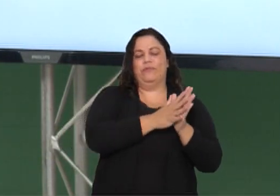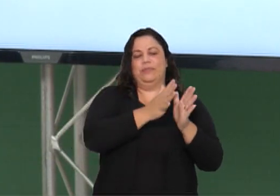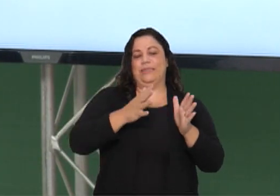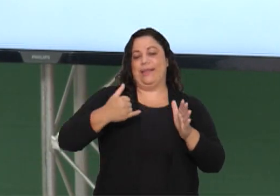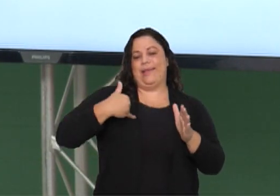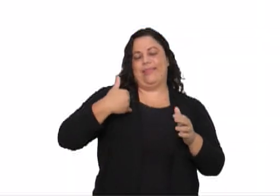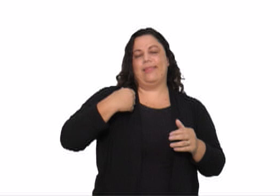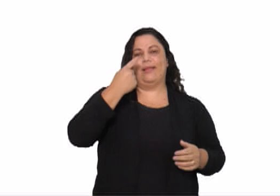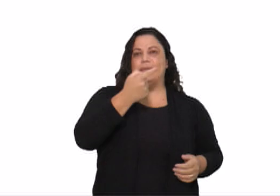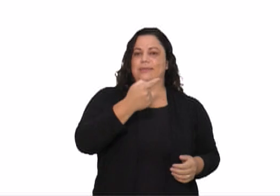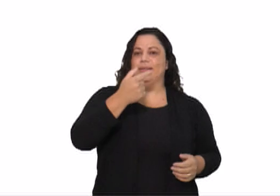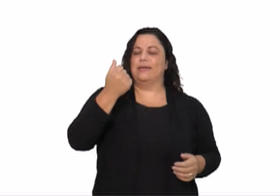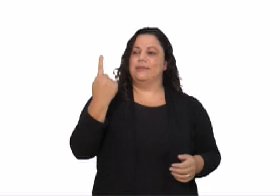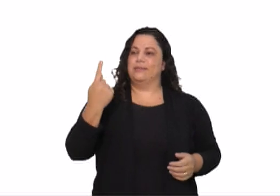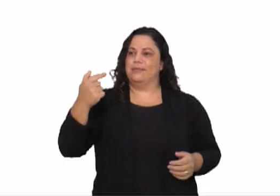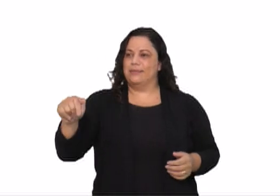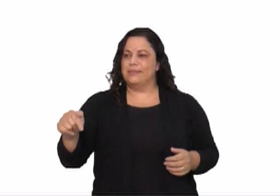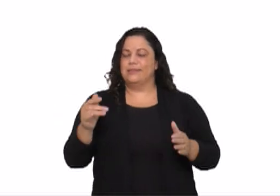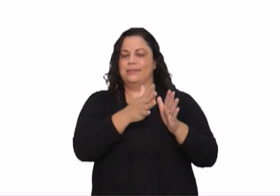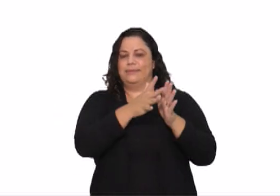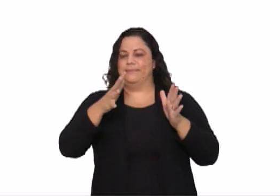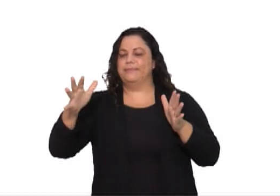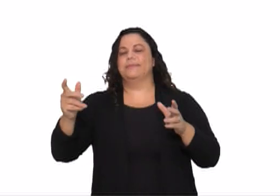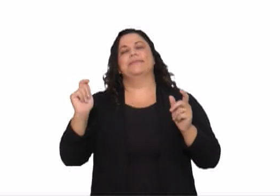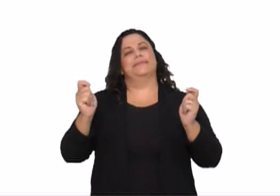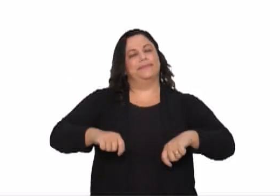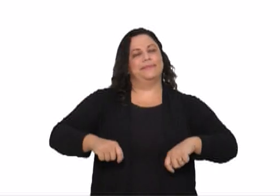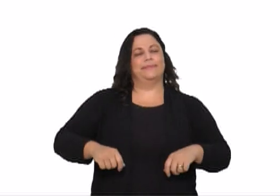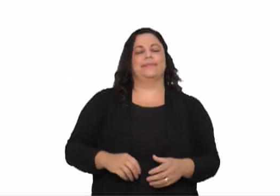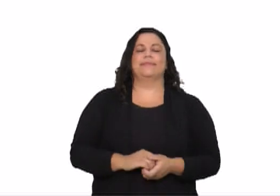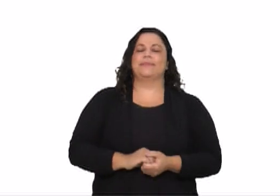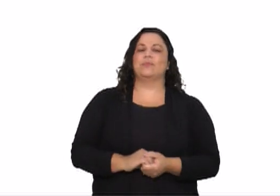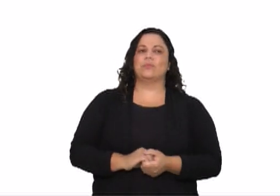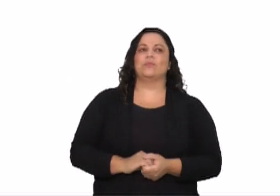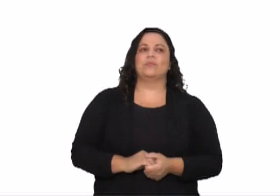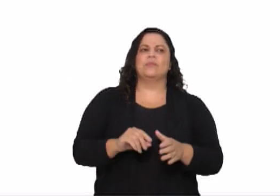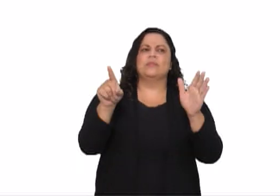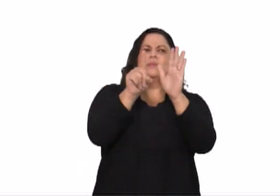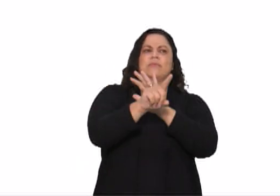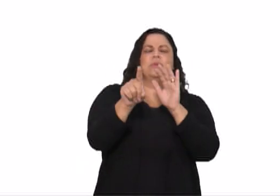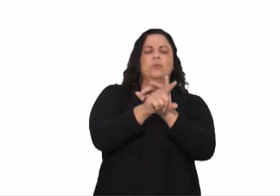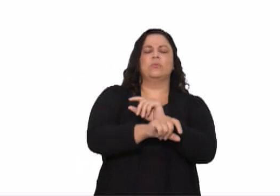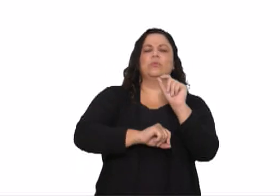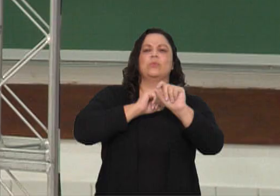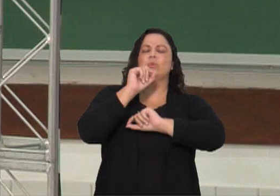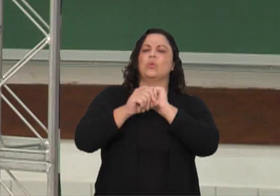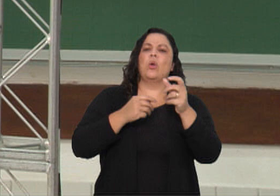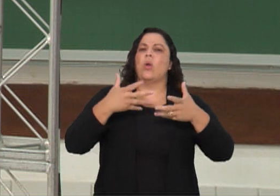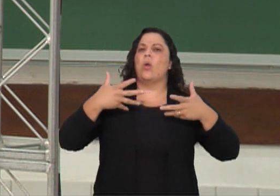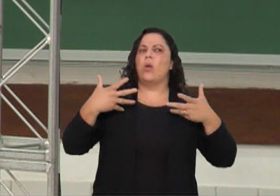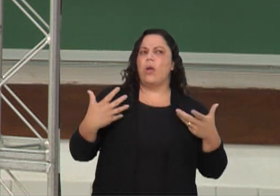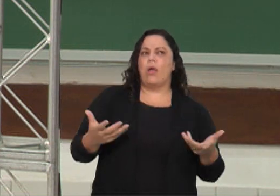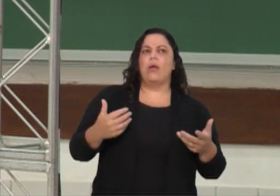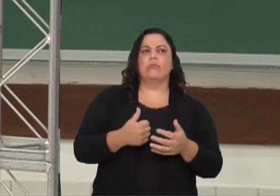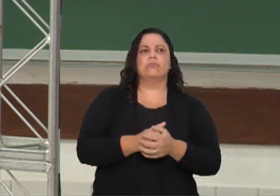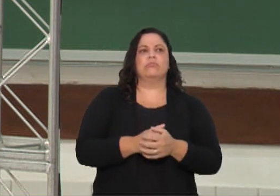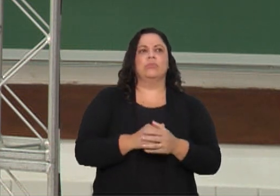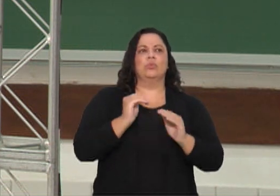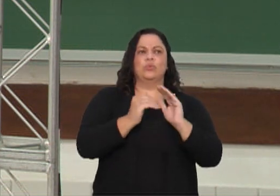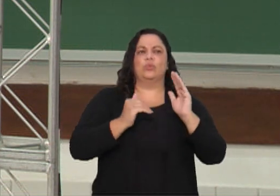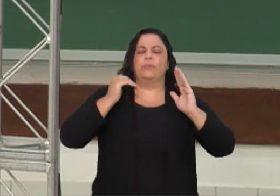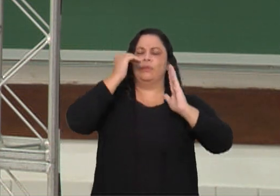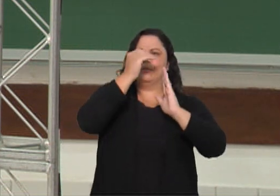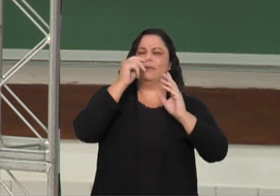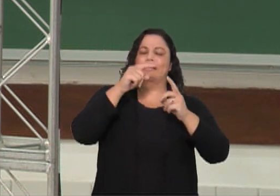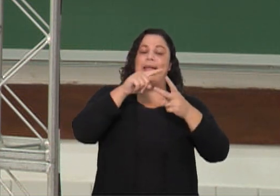Esparta. Próximo quiz. Qual é o nome do conselho superior aos reis espartanos? O professor Roberto comentou. Tem os diarquia, 2 reis,